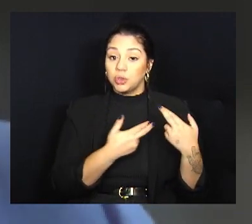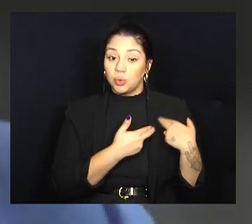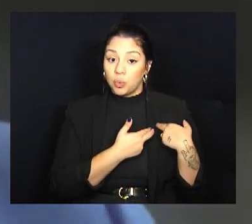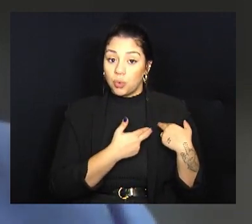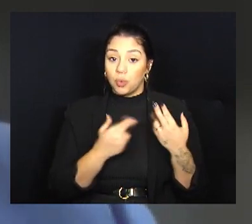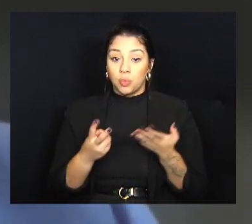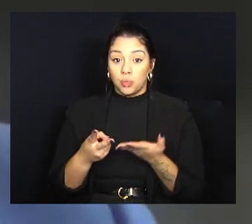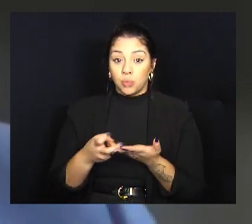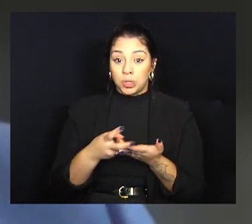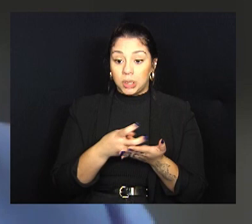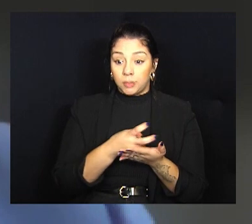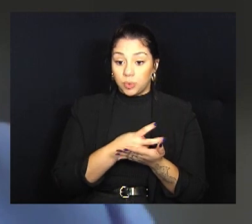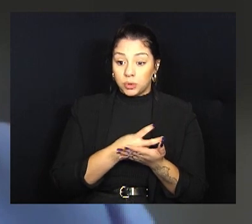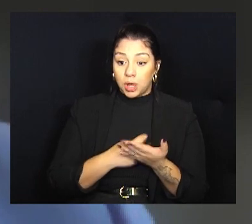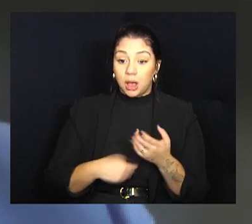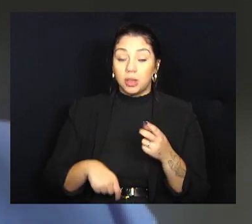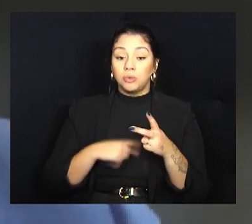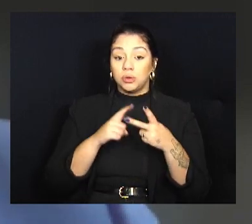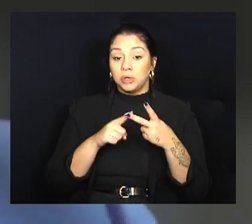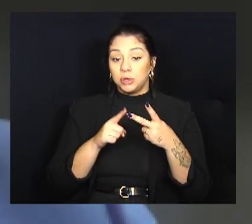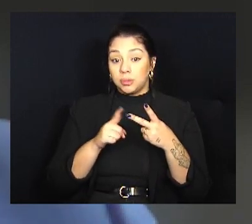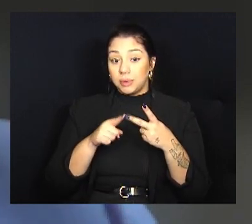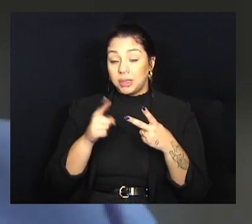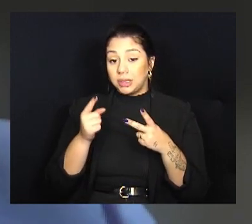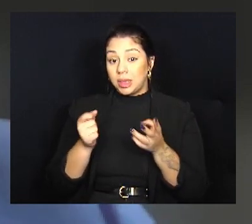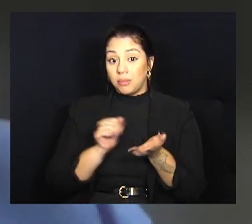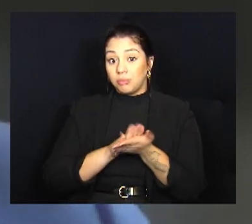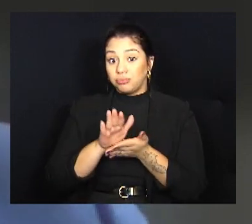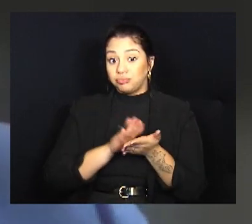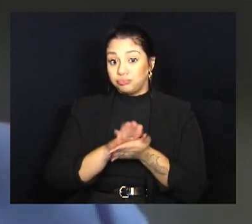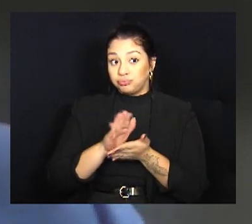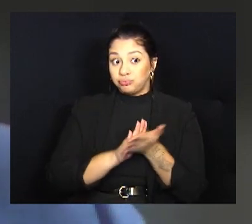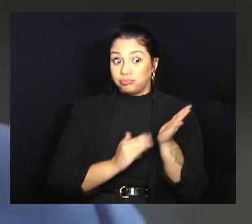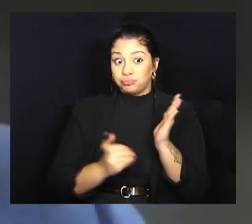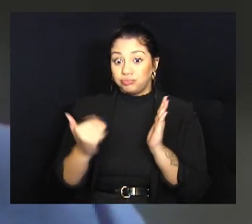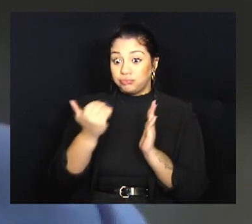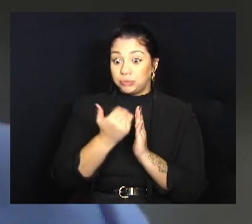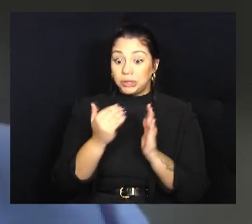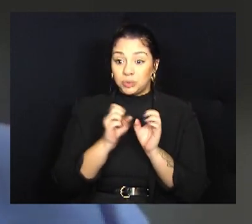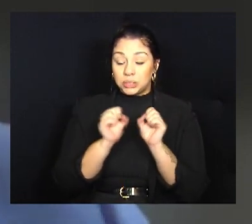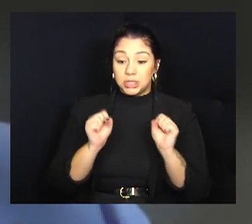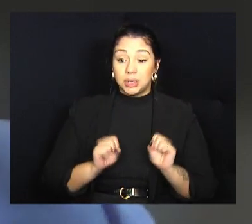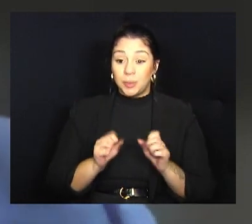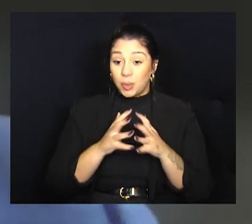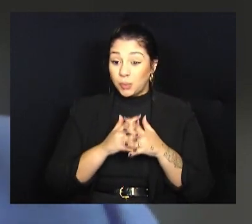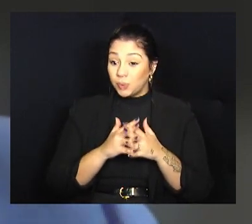de gastos com obrigações acessórias. A complexidade do sistema se tornou inviável,